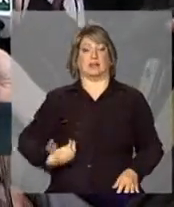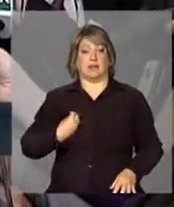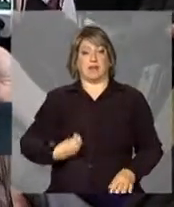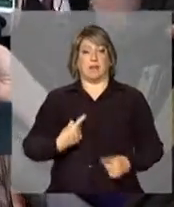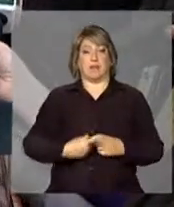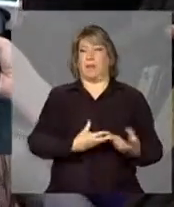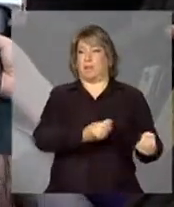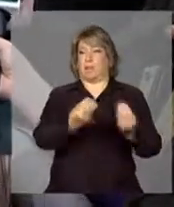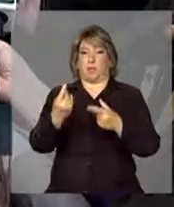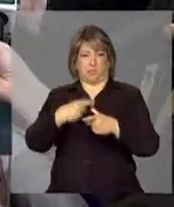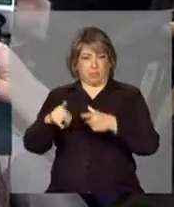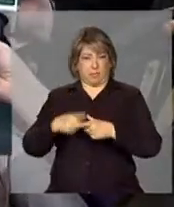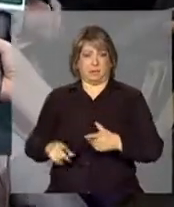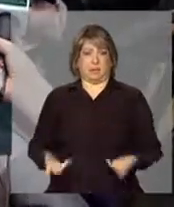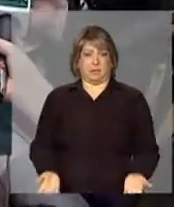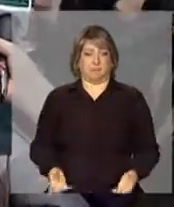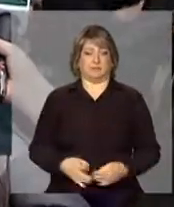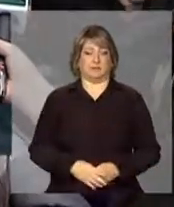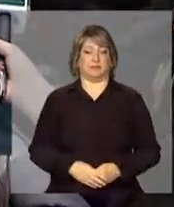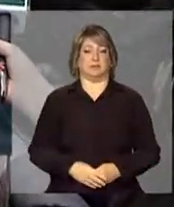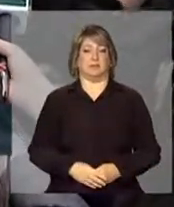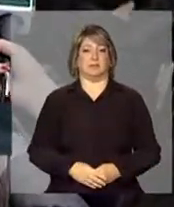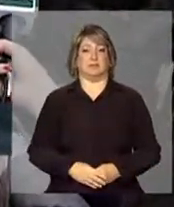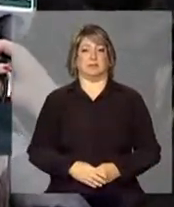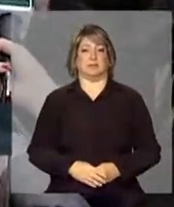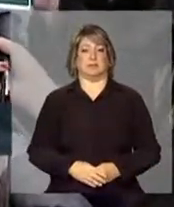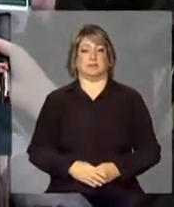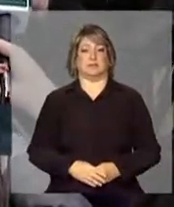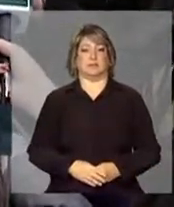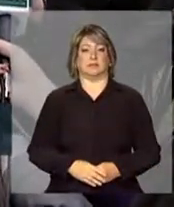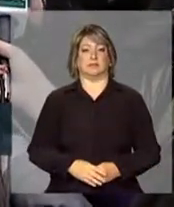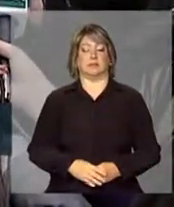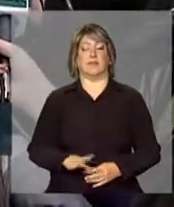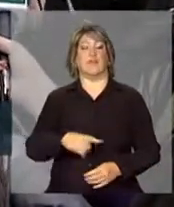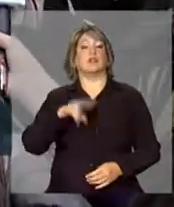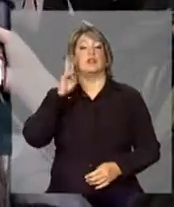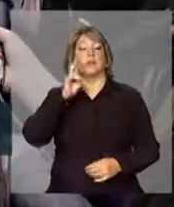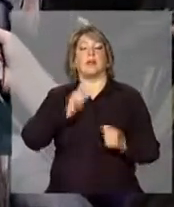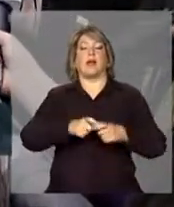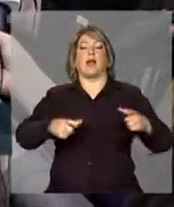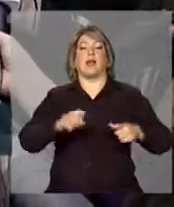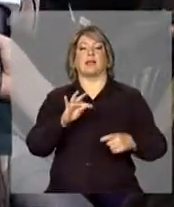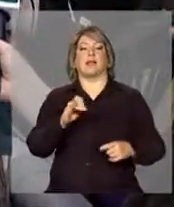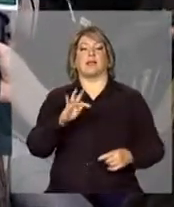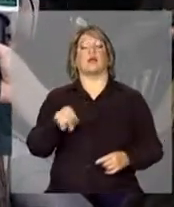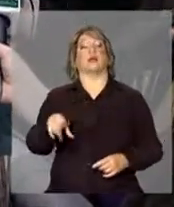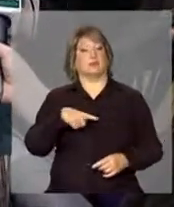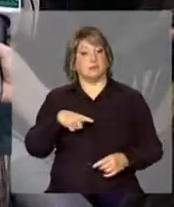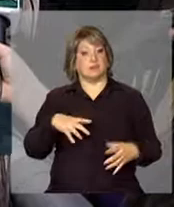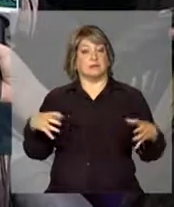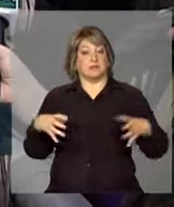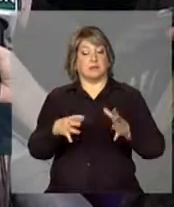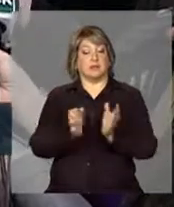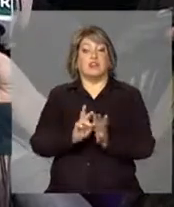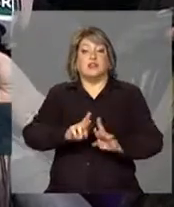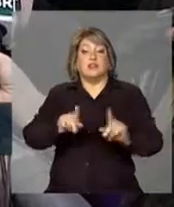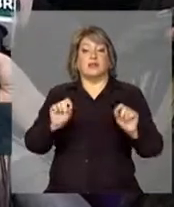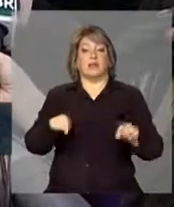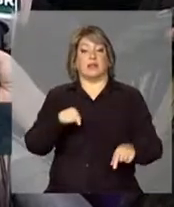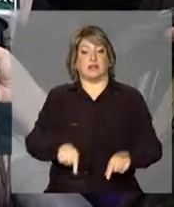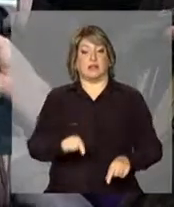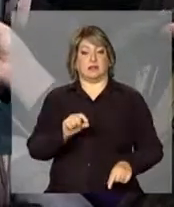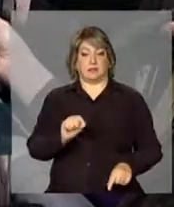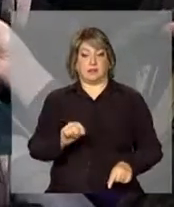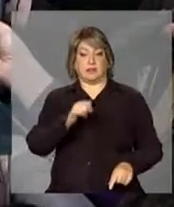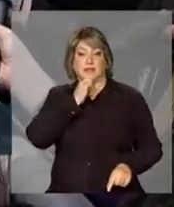restante é muito complicado. Defende a ampliação do teto? Sim, em uma forma de enquadramento diferenciado. É um carro